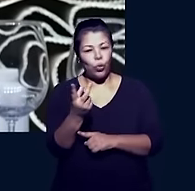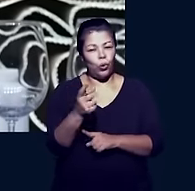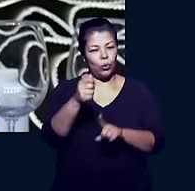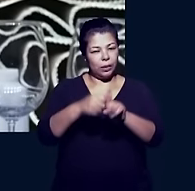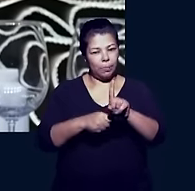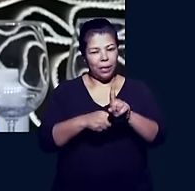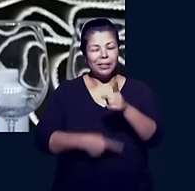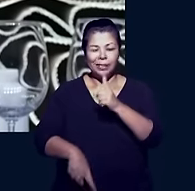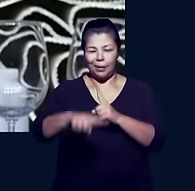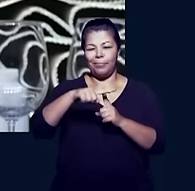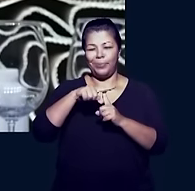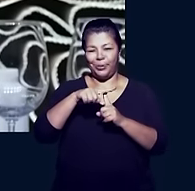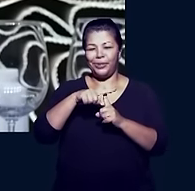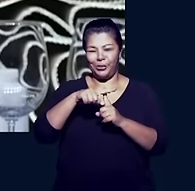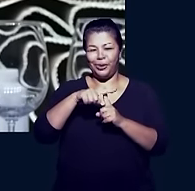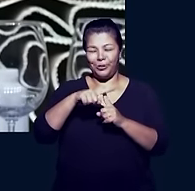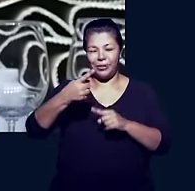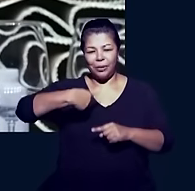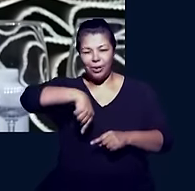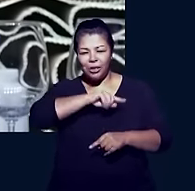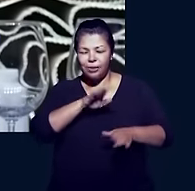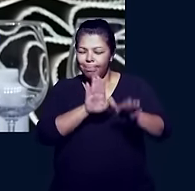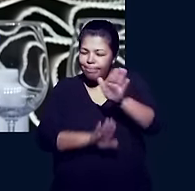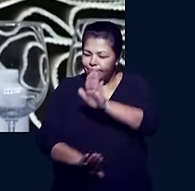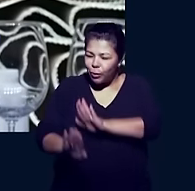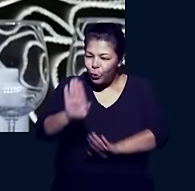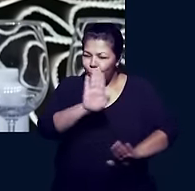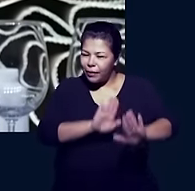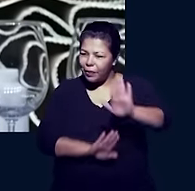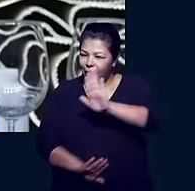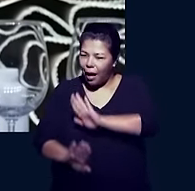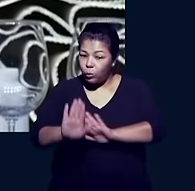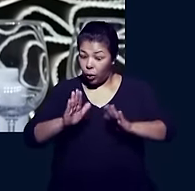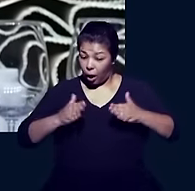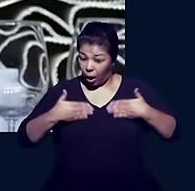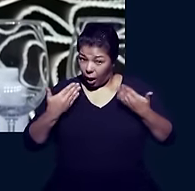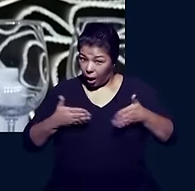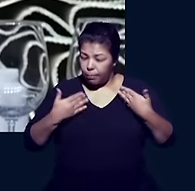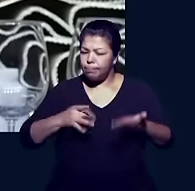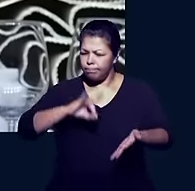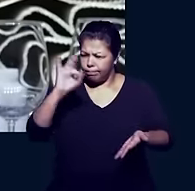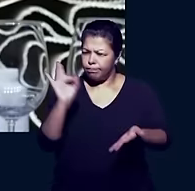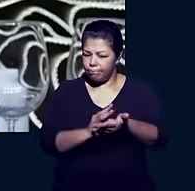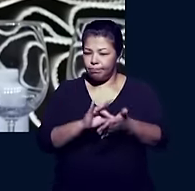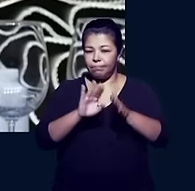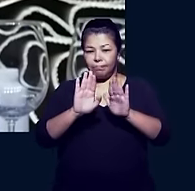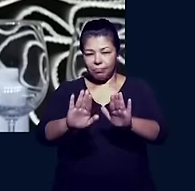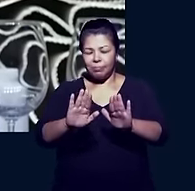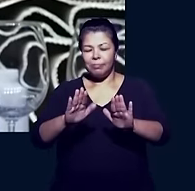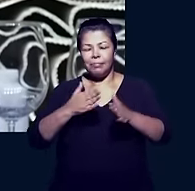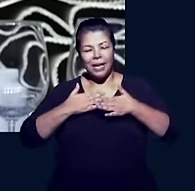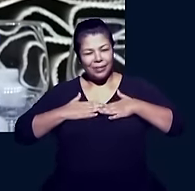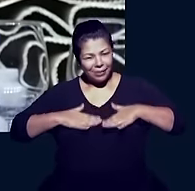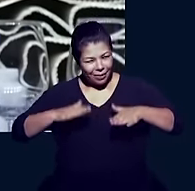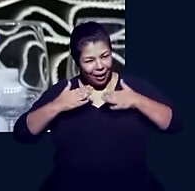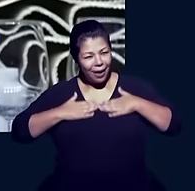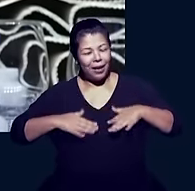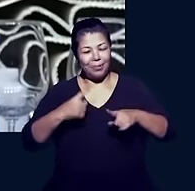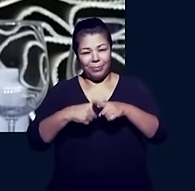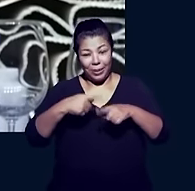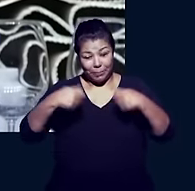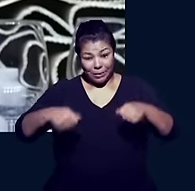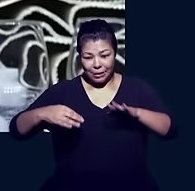positivo então a gente tá cautelosamente mais animado e esperando ter um pouco mais de concretização antes de você aumentar de